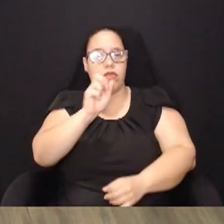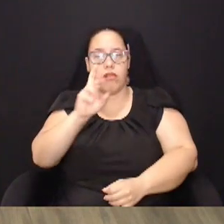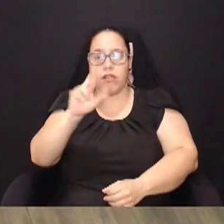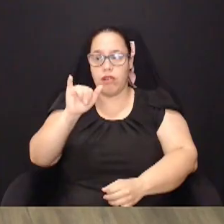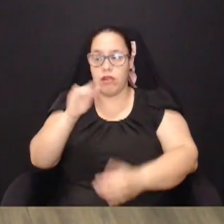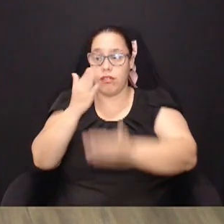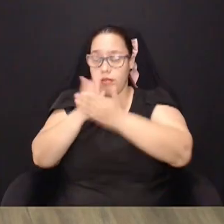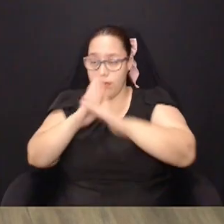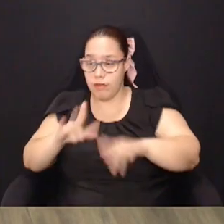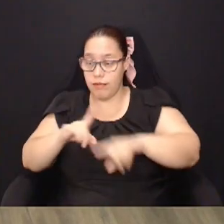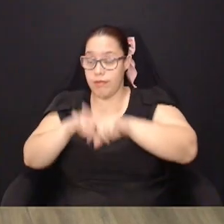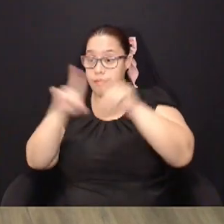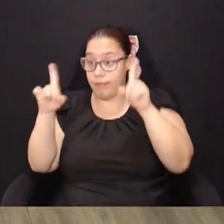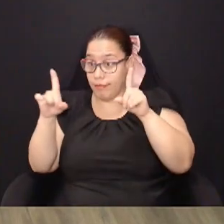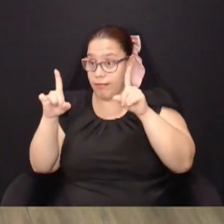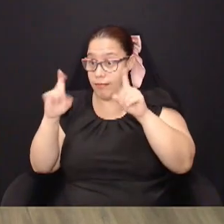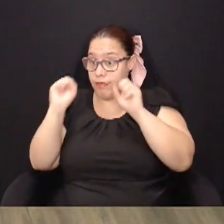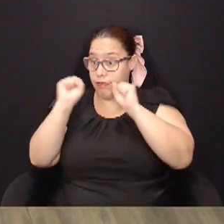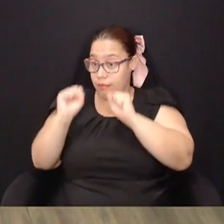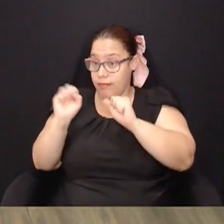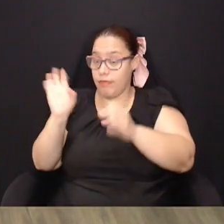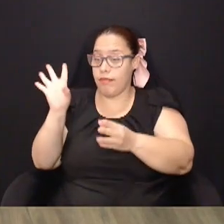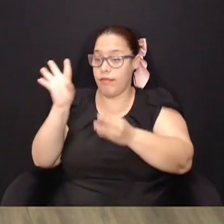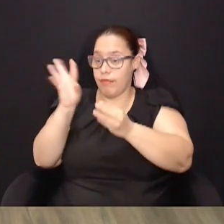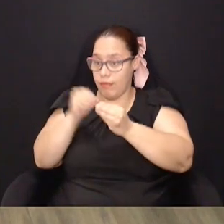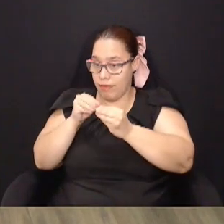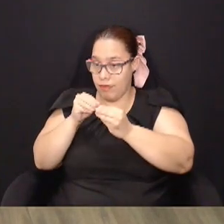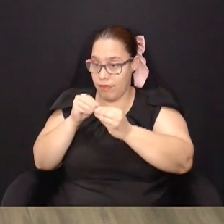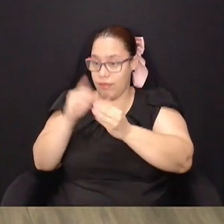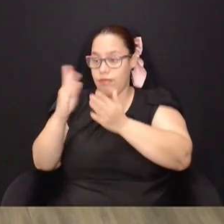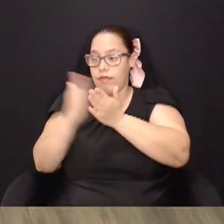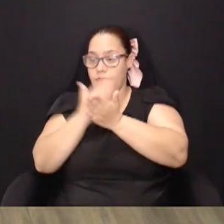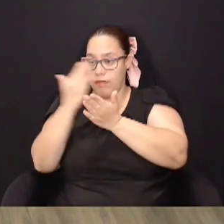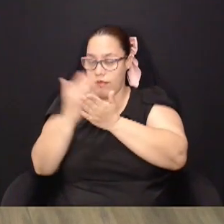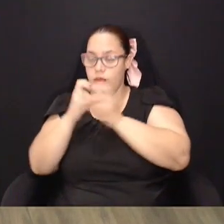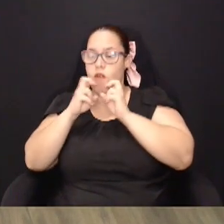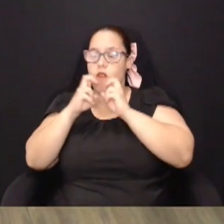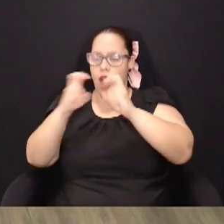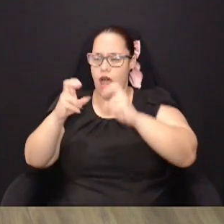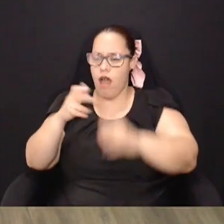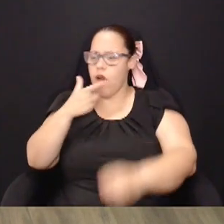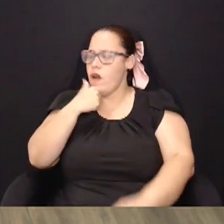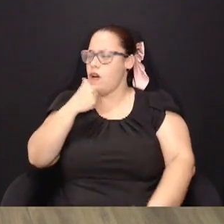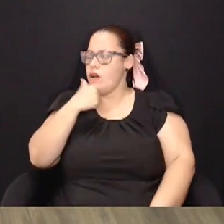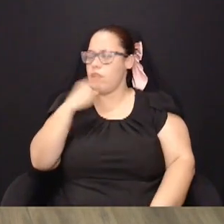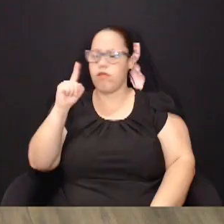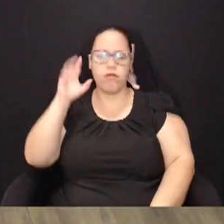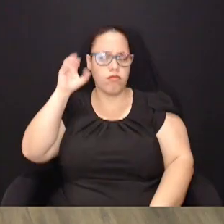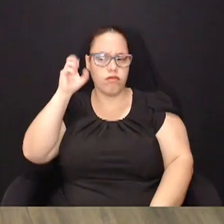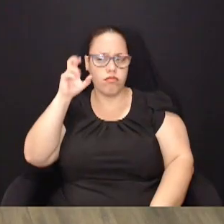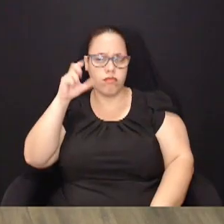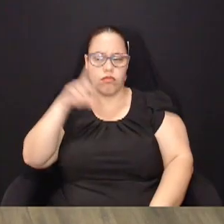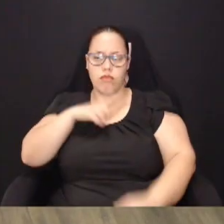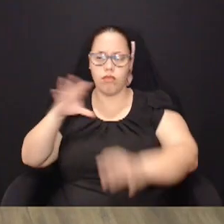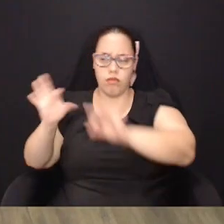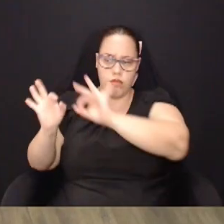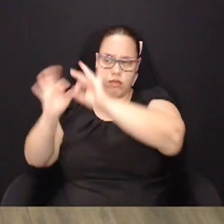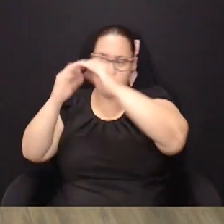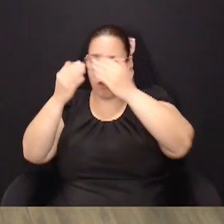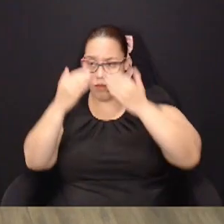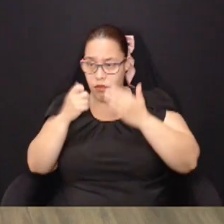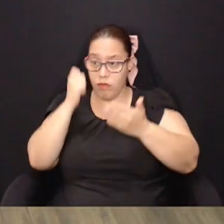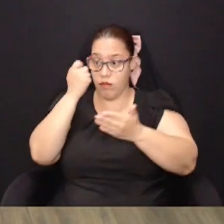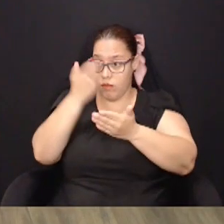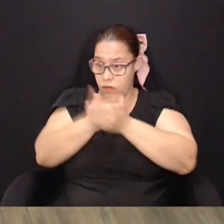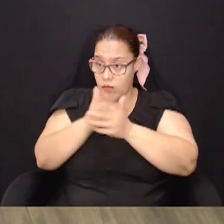para a gente poder encerrar mesmo, o livro O Grito do Menino que Não Foi Ouvido, quem está nos acompanhando, quiser adquirir, onde que